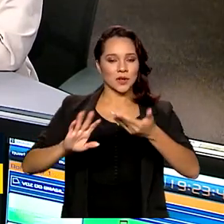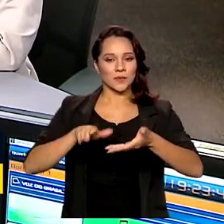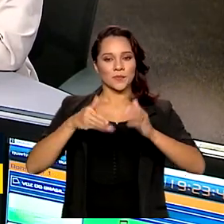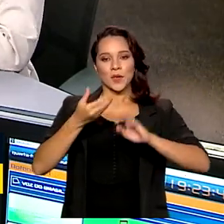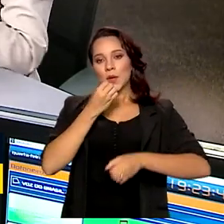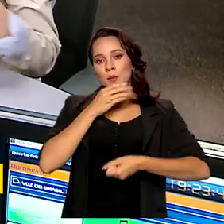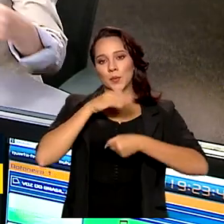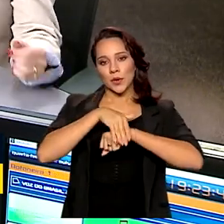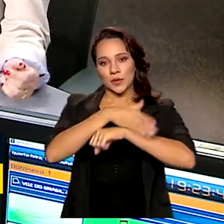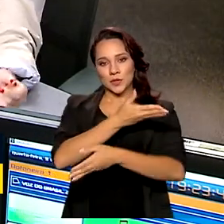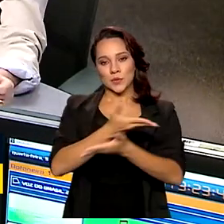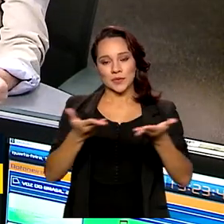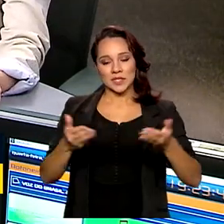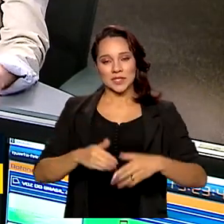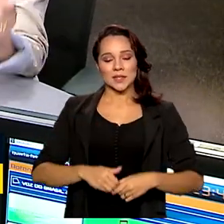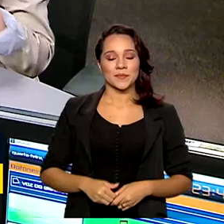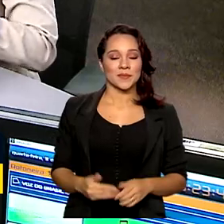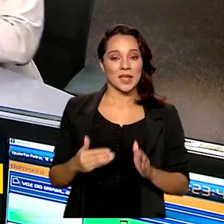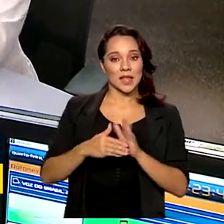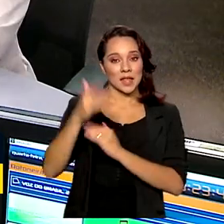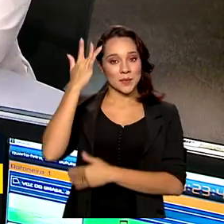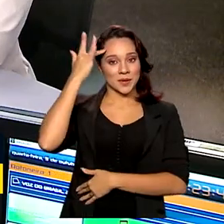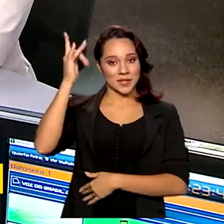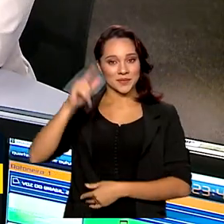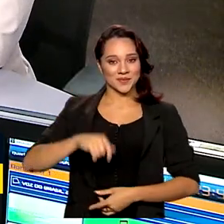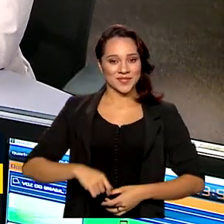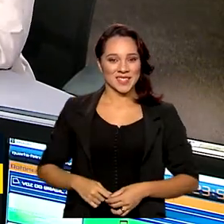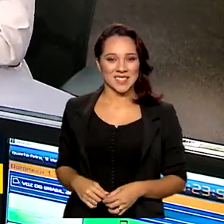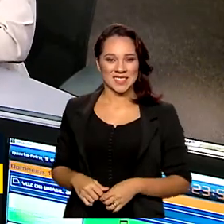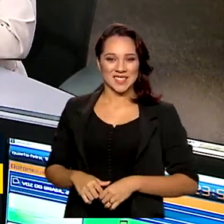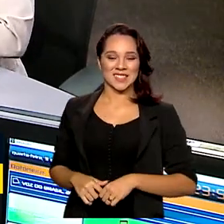do Congresso Nacional. Boa noite. Boa noite para você. Até amanhã.